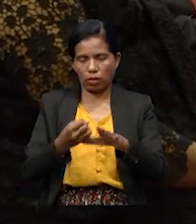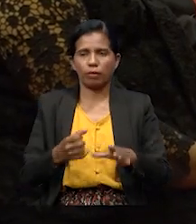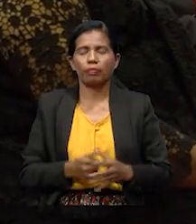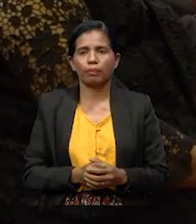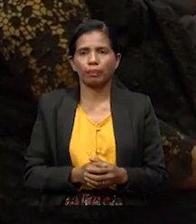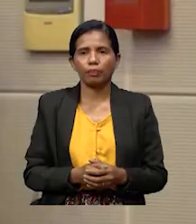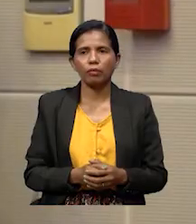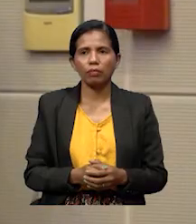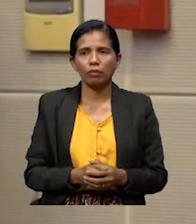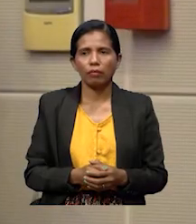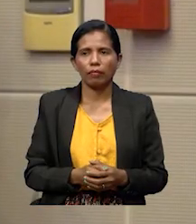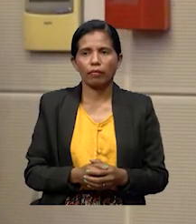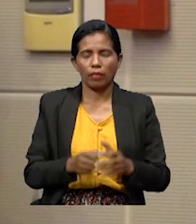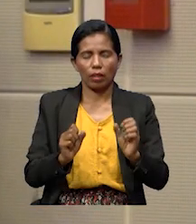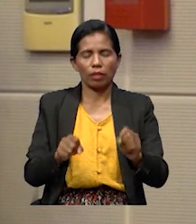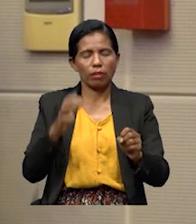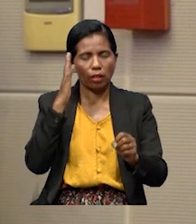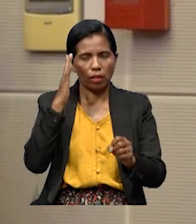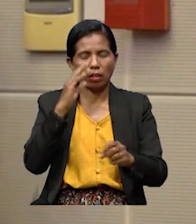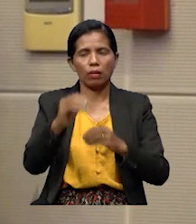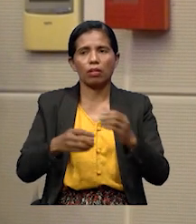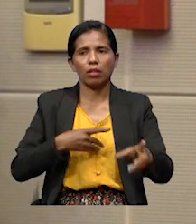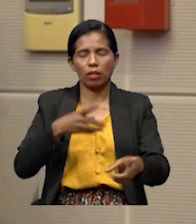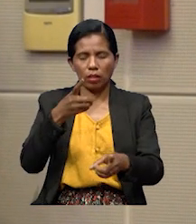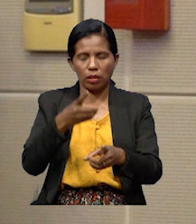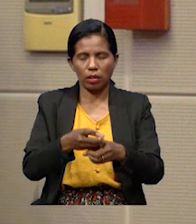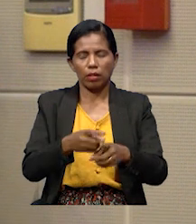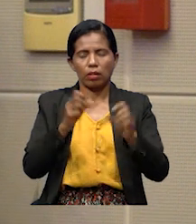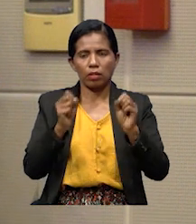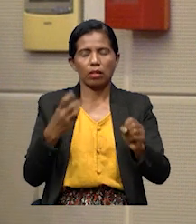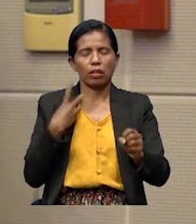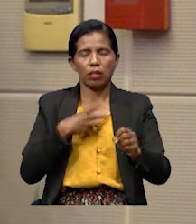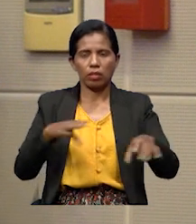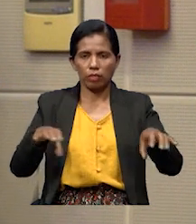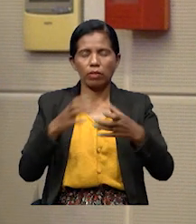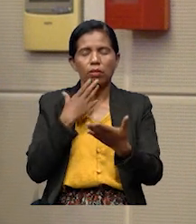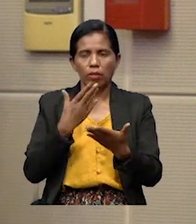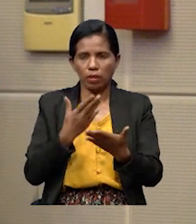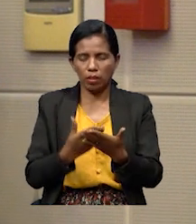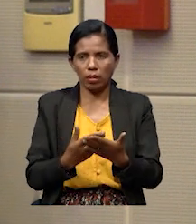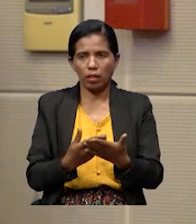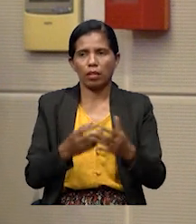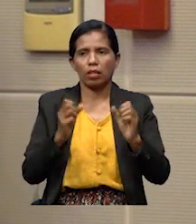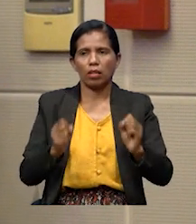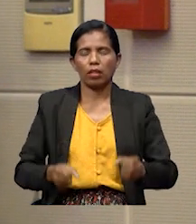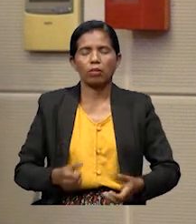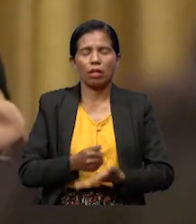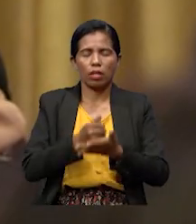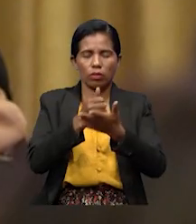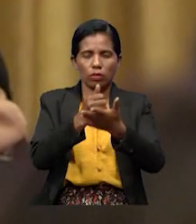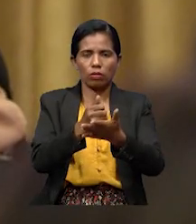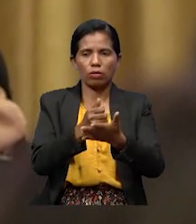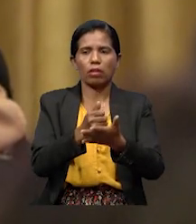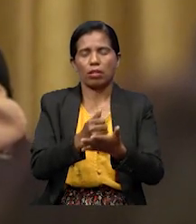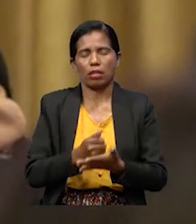Excelências, o reconhecimento definitivo do direito à propriedade sobre bens e imóveis é uma das grandes questões por resolver na nossa ainda